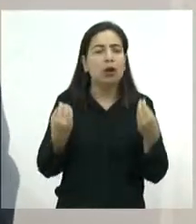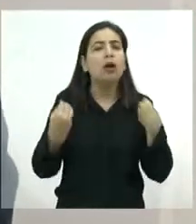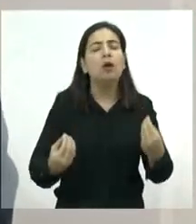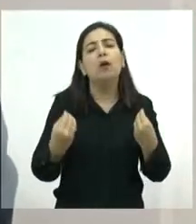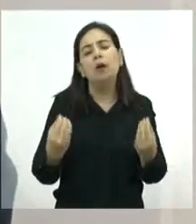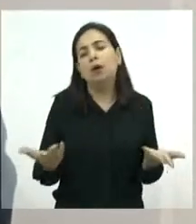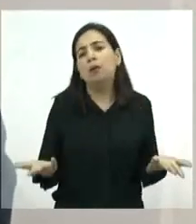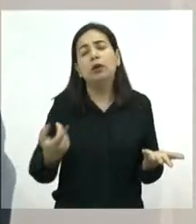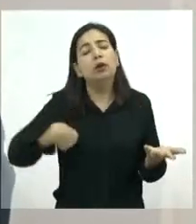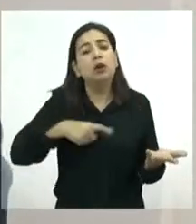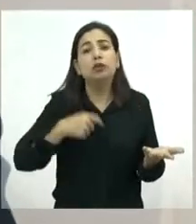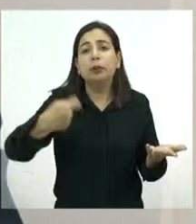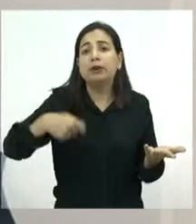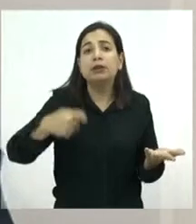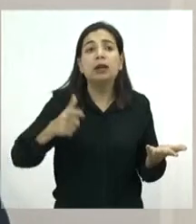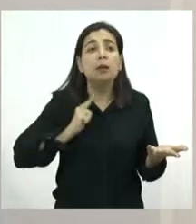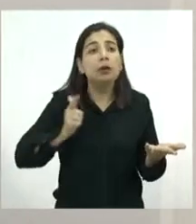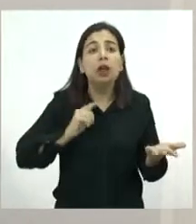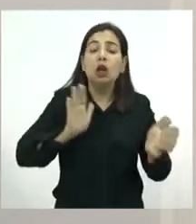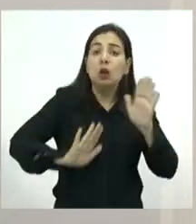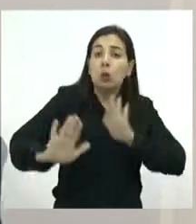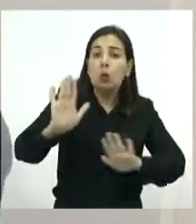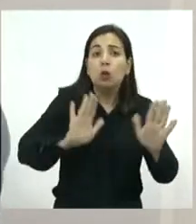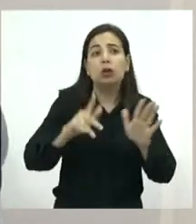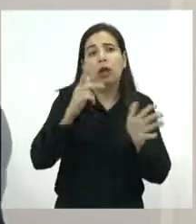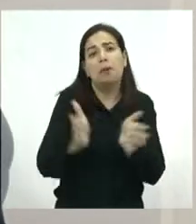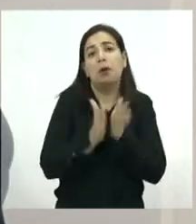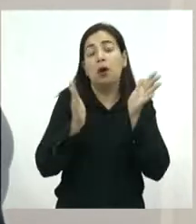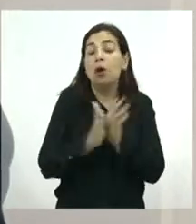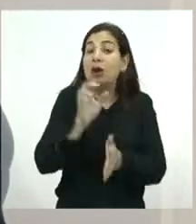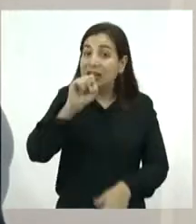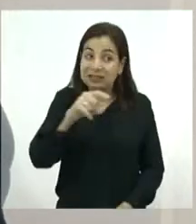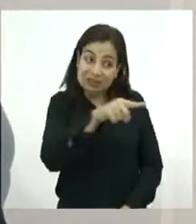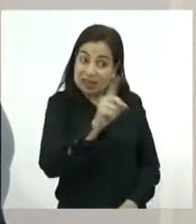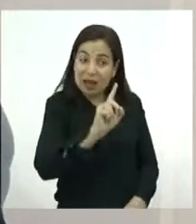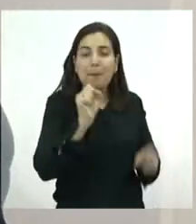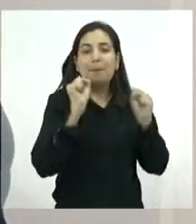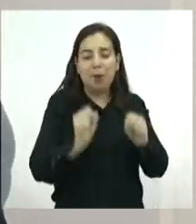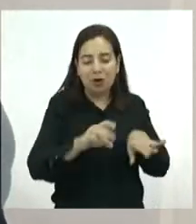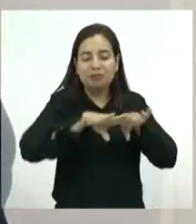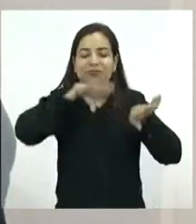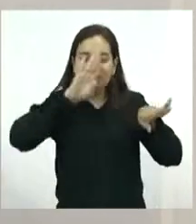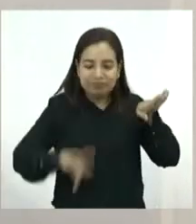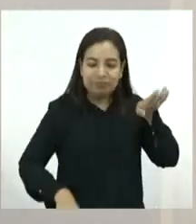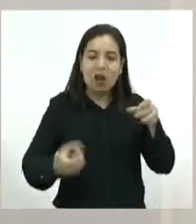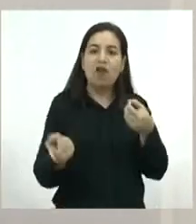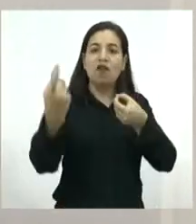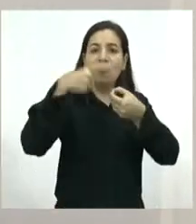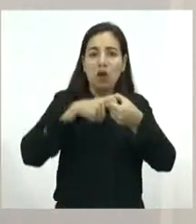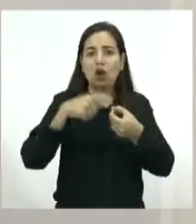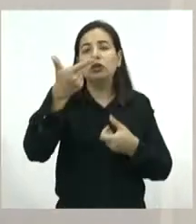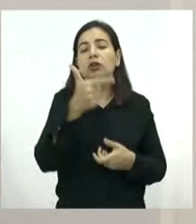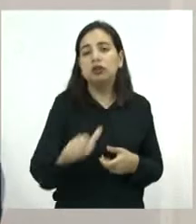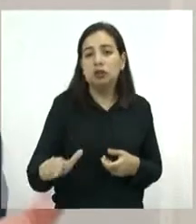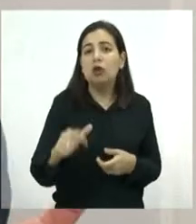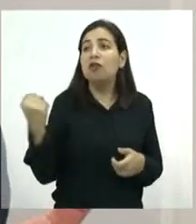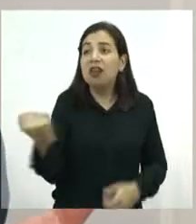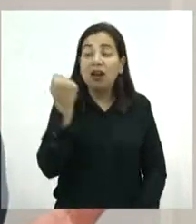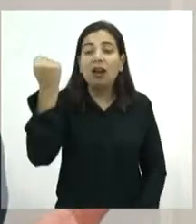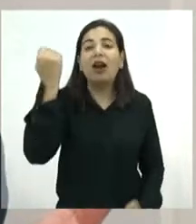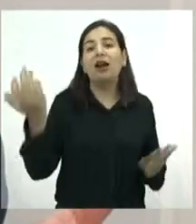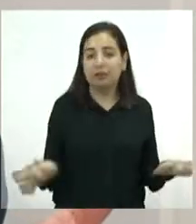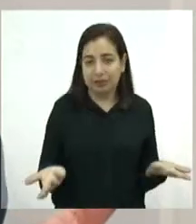mais pobres, né, essa reforma vai aprofundar a desigualdade social. Portanto, em contrapartida, por exemplo, você